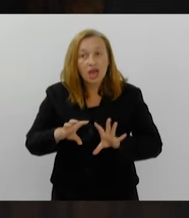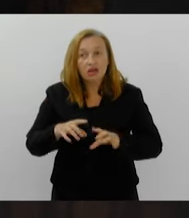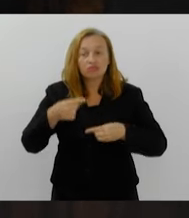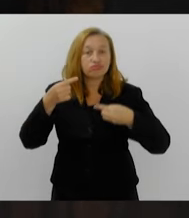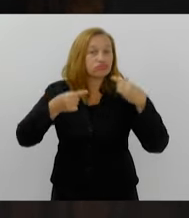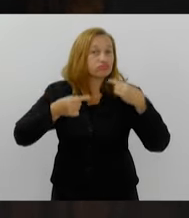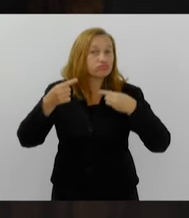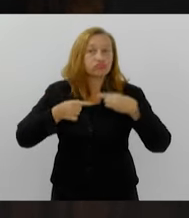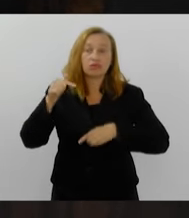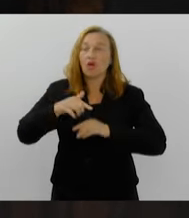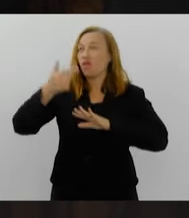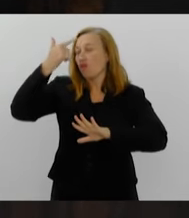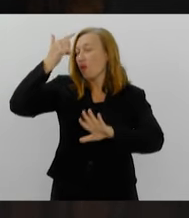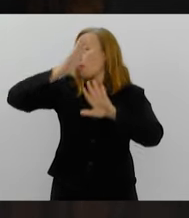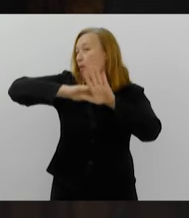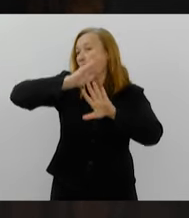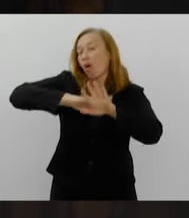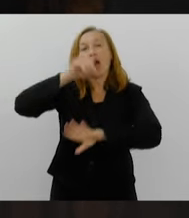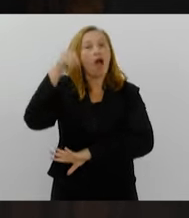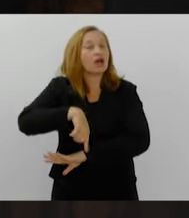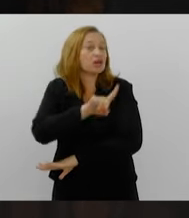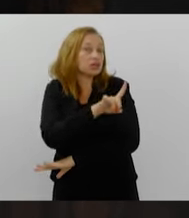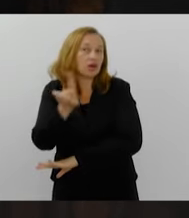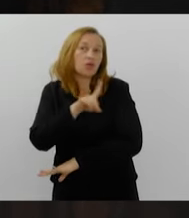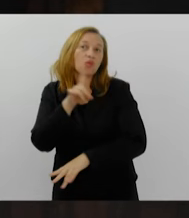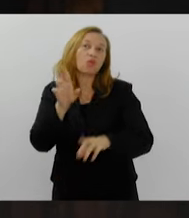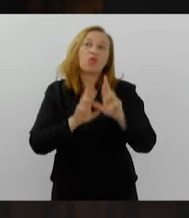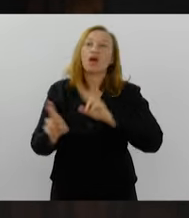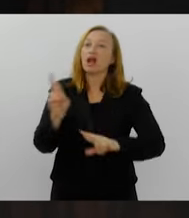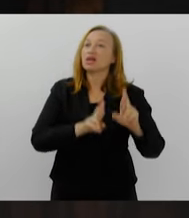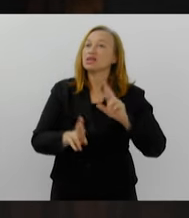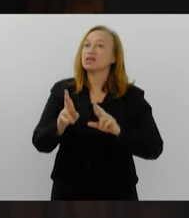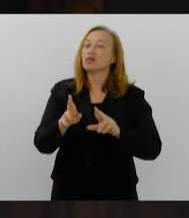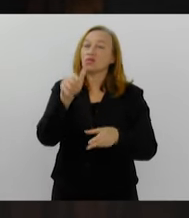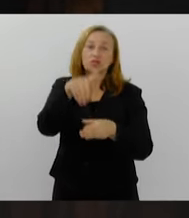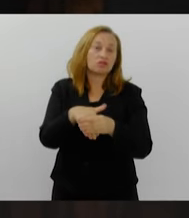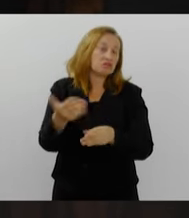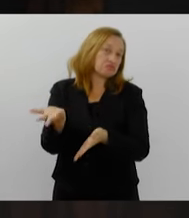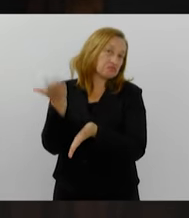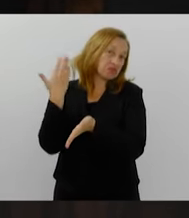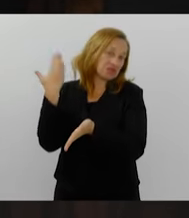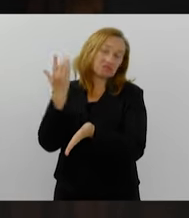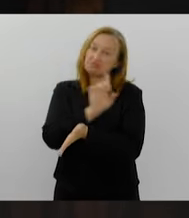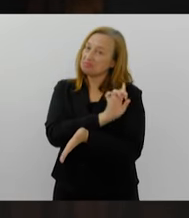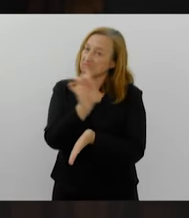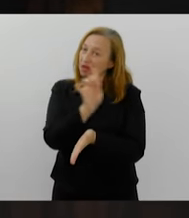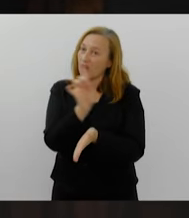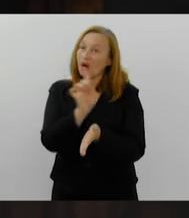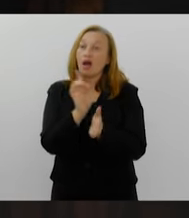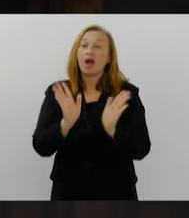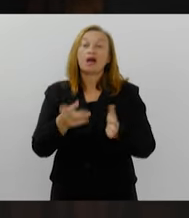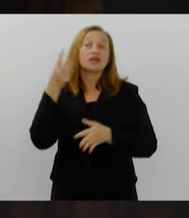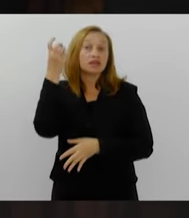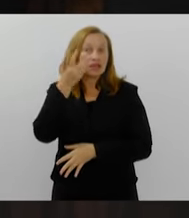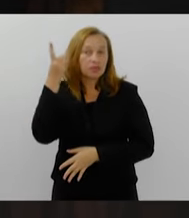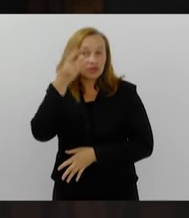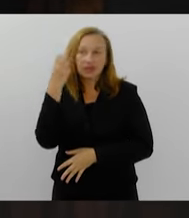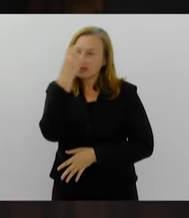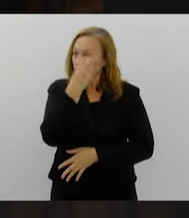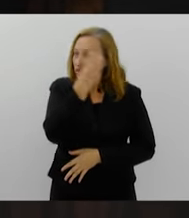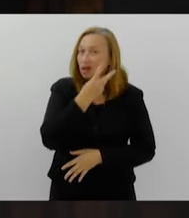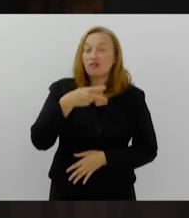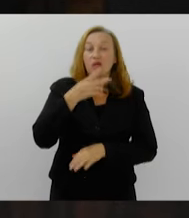debate ideológico aqui com relação às eleições que já passou. Aqui a deputada Verônica deixou claro